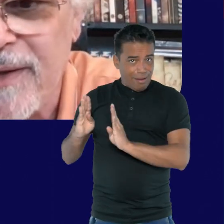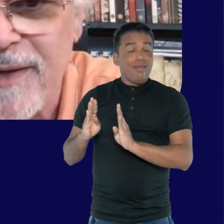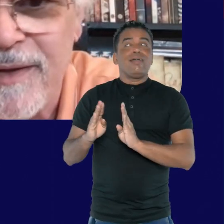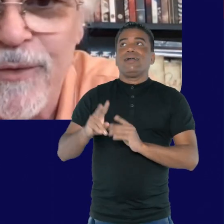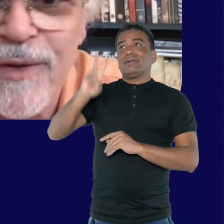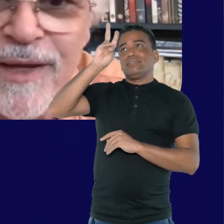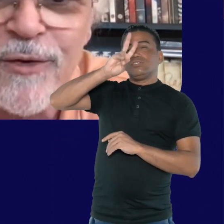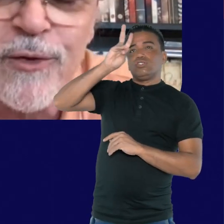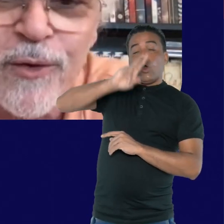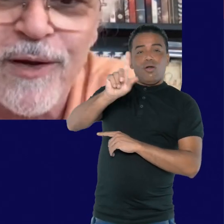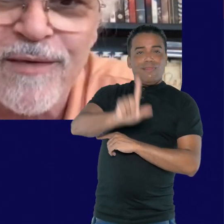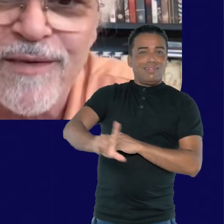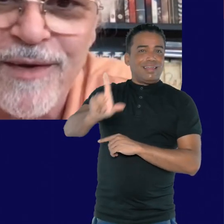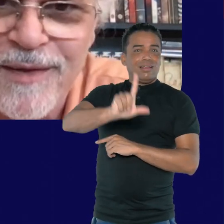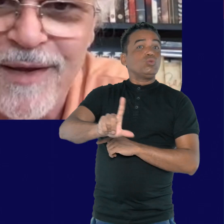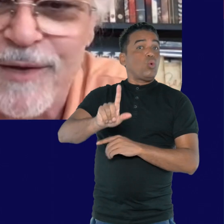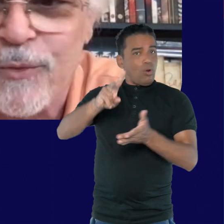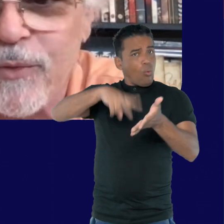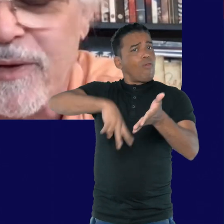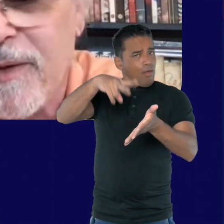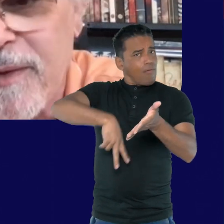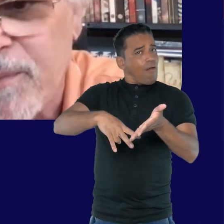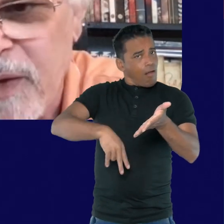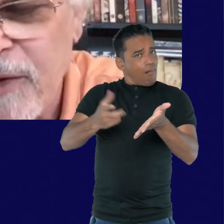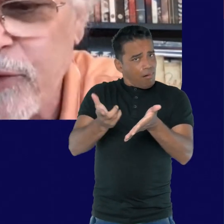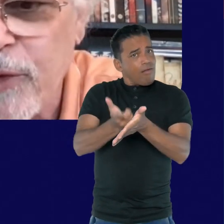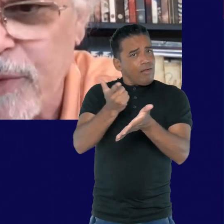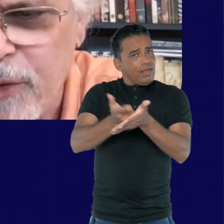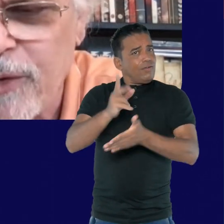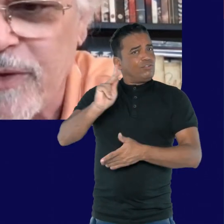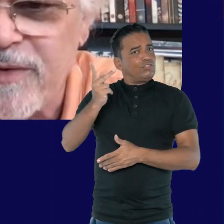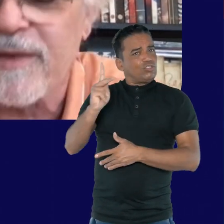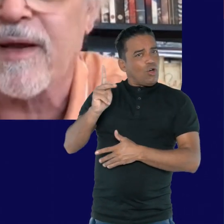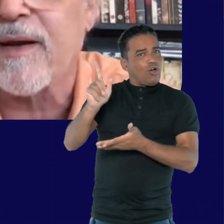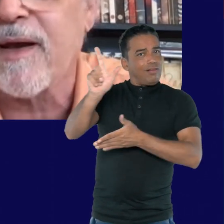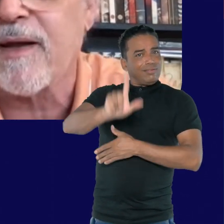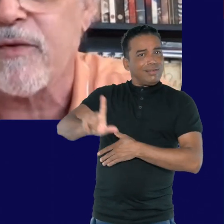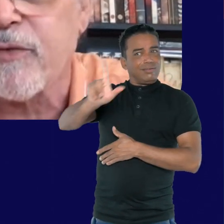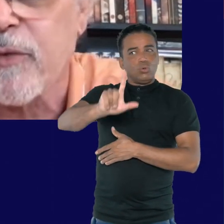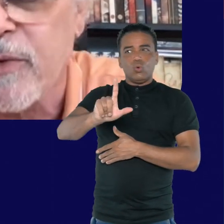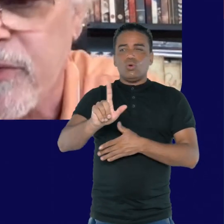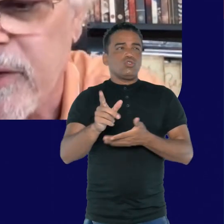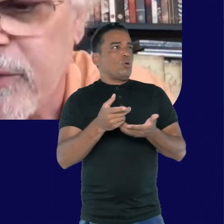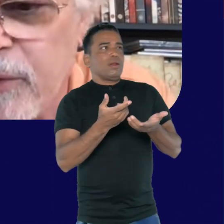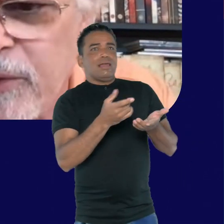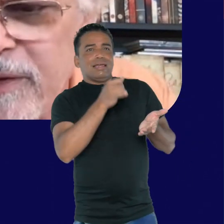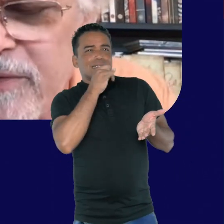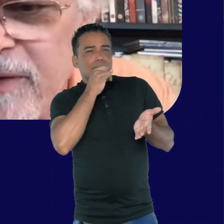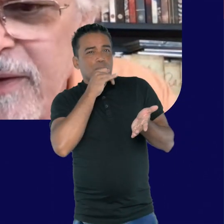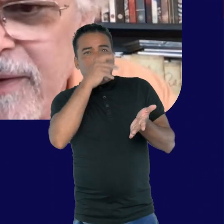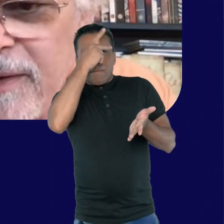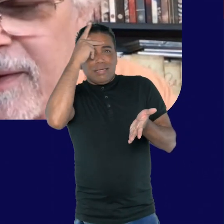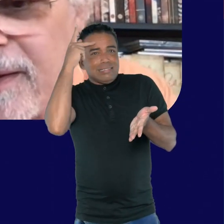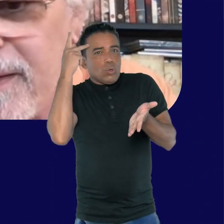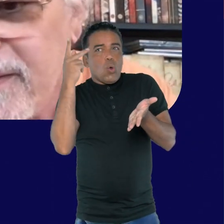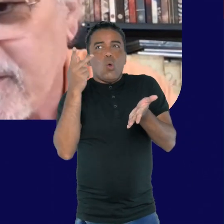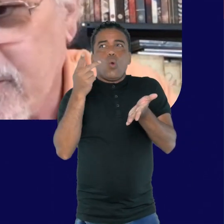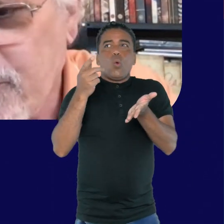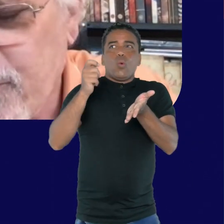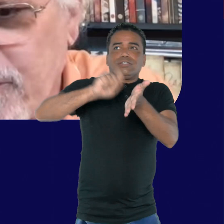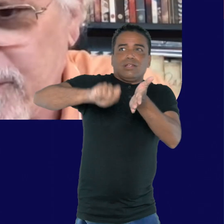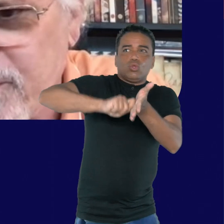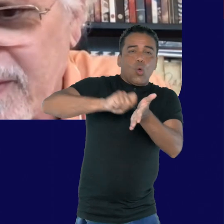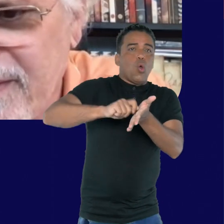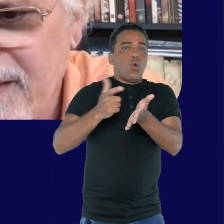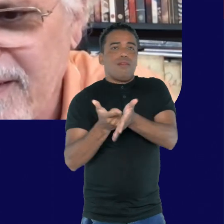literatura para ler. Então, lia histórias da literatura, né? Sobre obras literárias, sobre escritores.